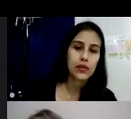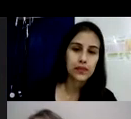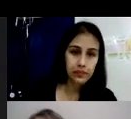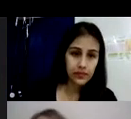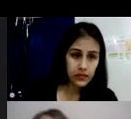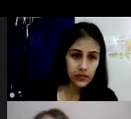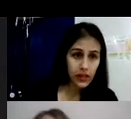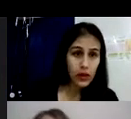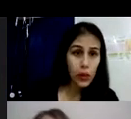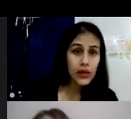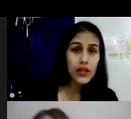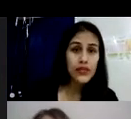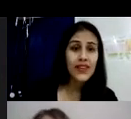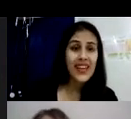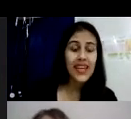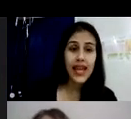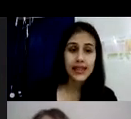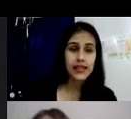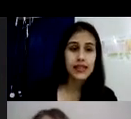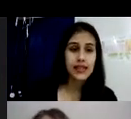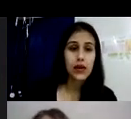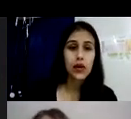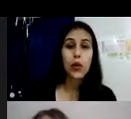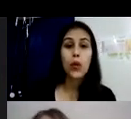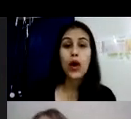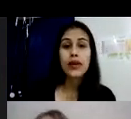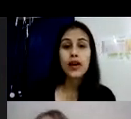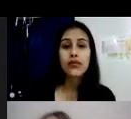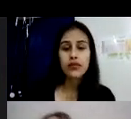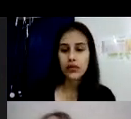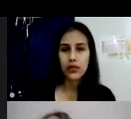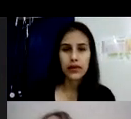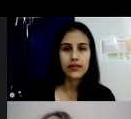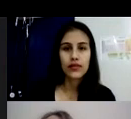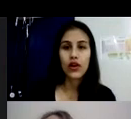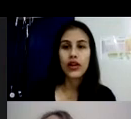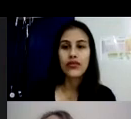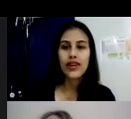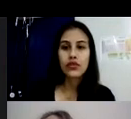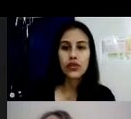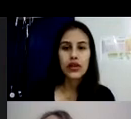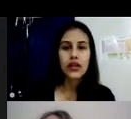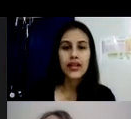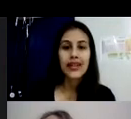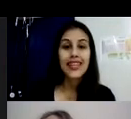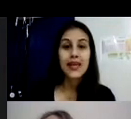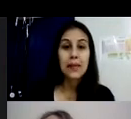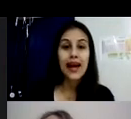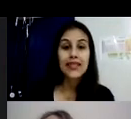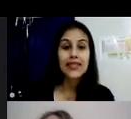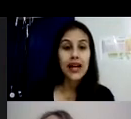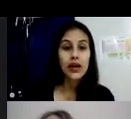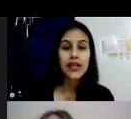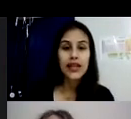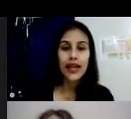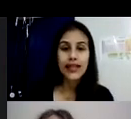Então, ó, quando eu falo em quedas, qual que é o fator que